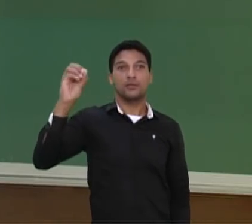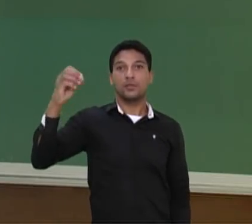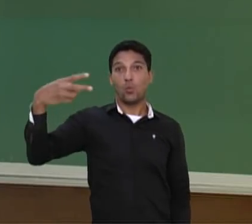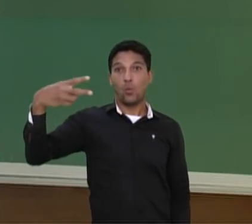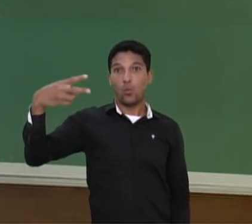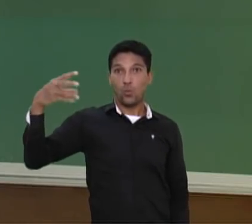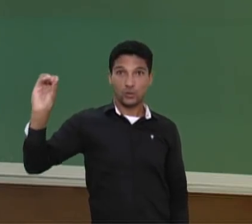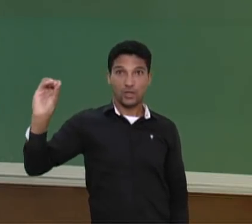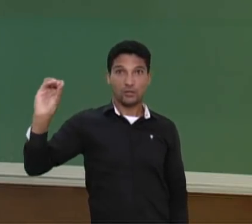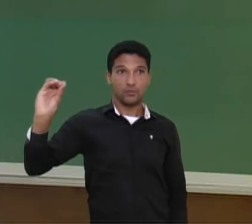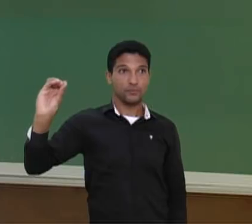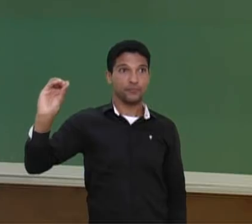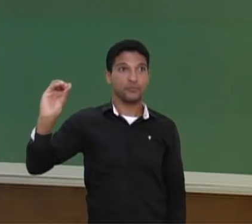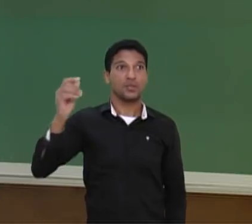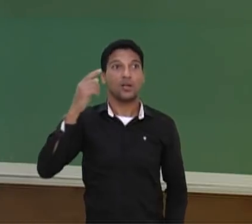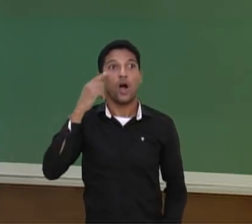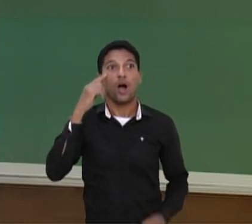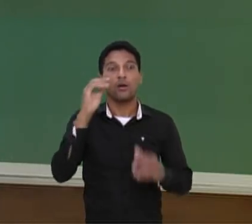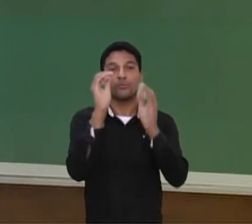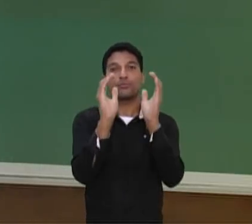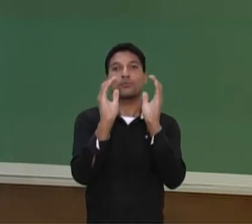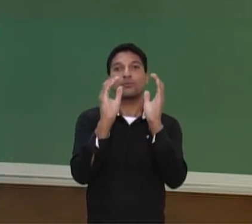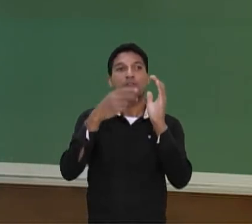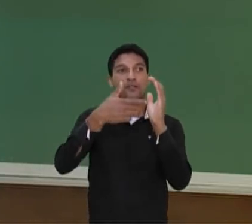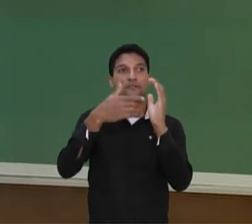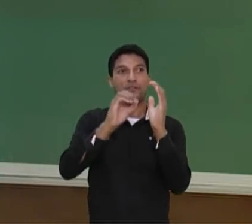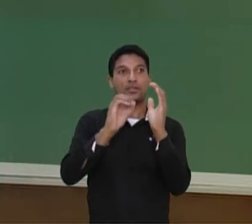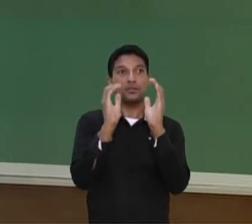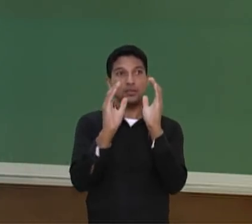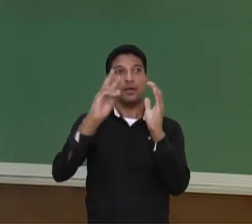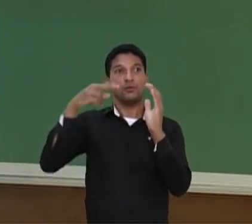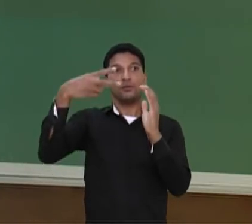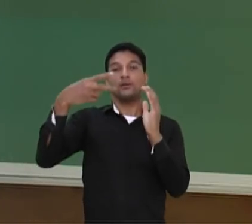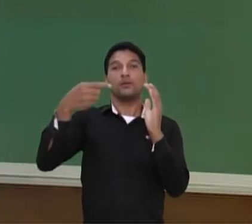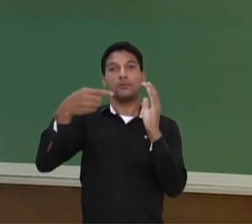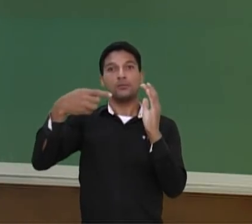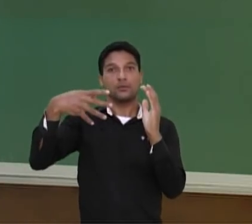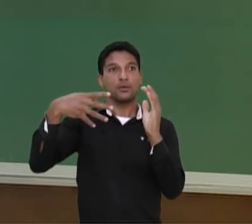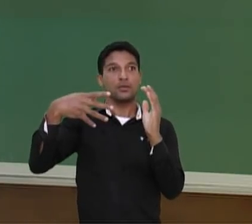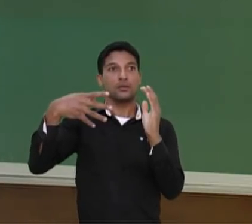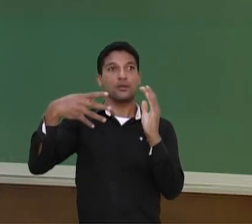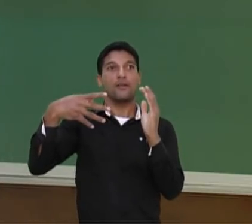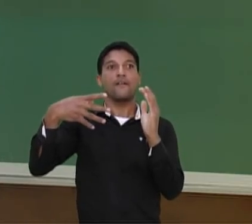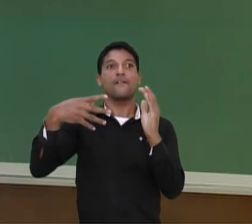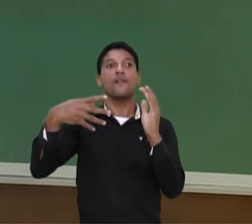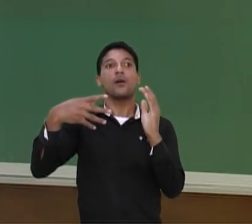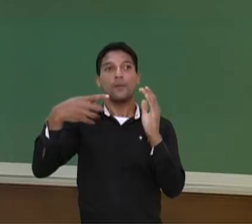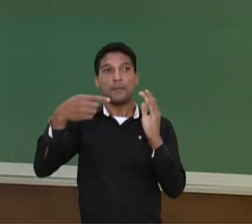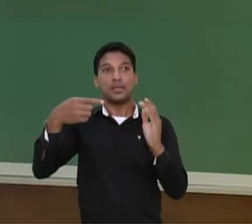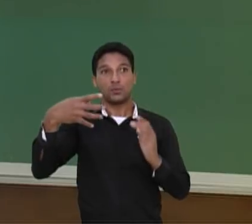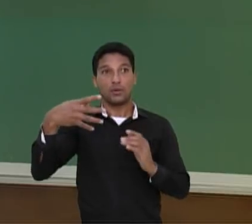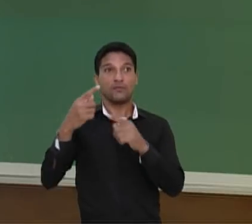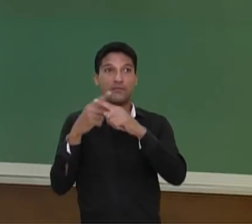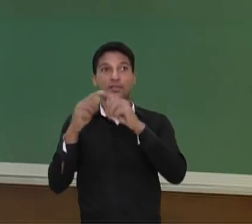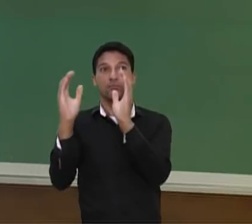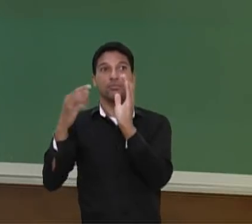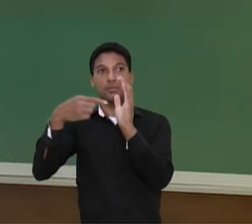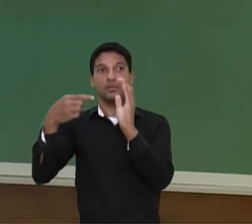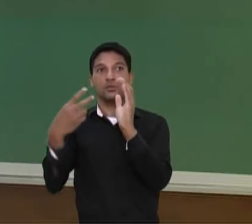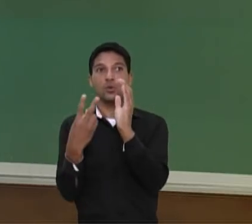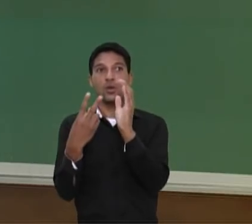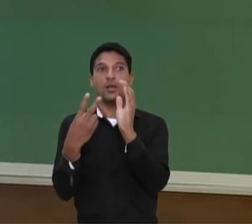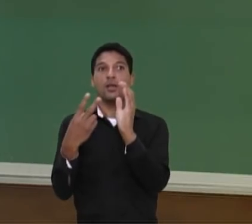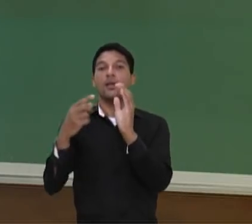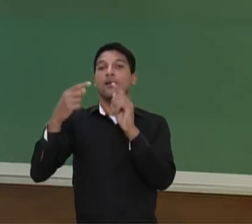20 ao quadrado menos 4x menos 2 vezes 150 eu tenho 400 mas 150